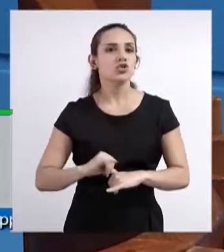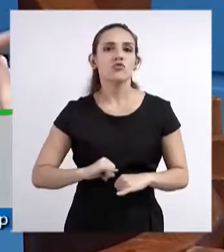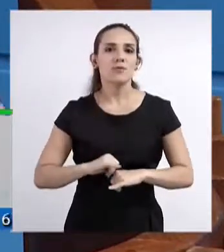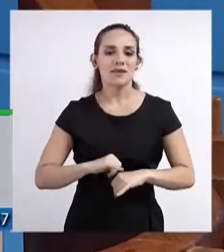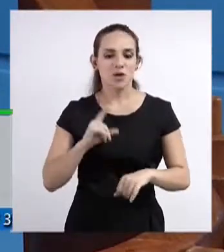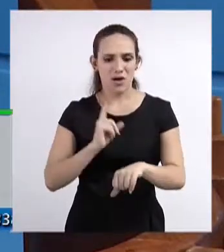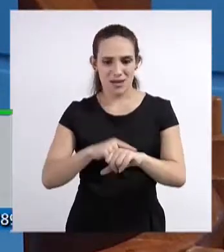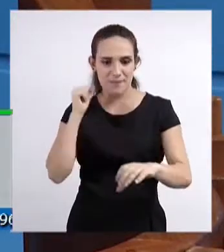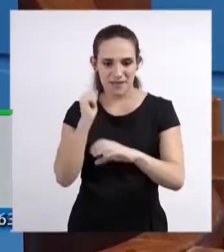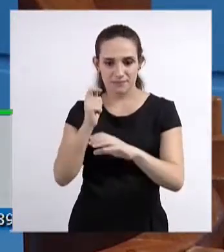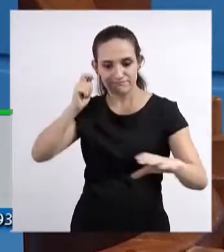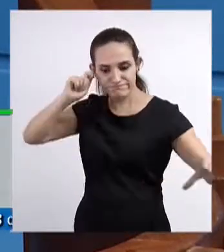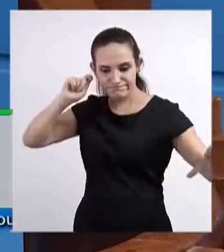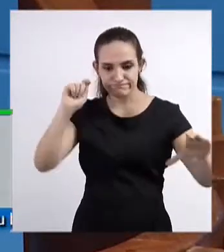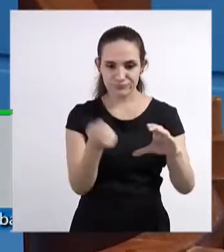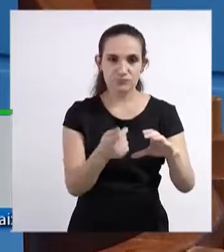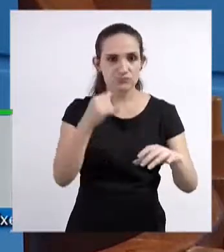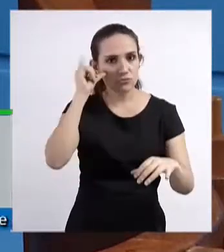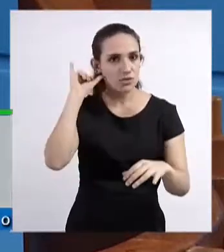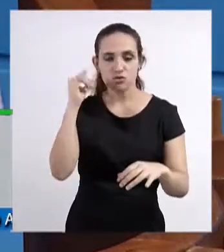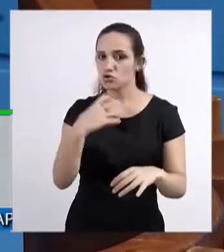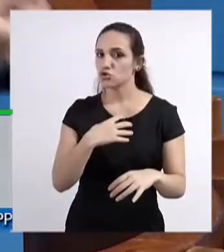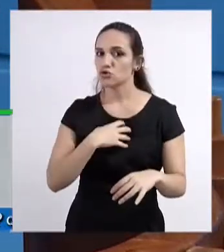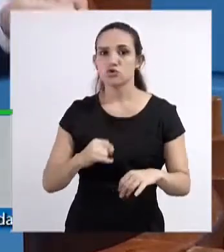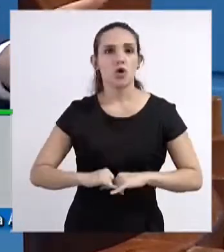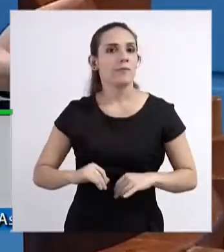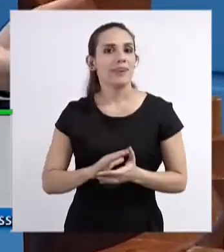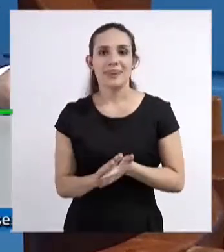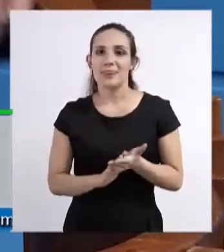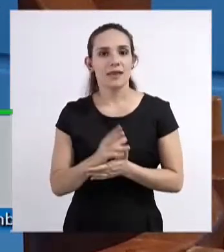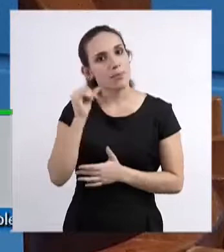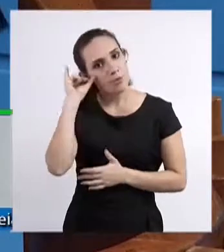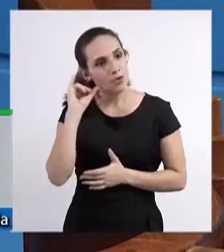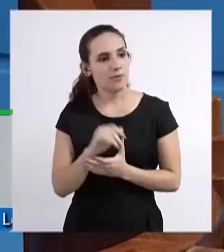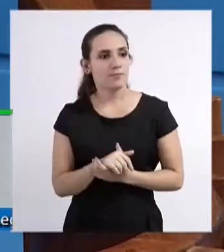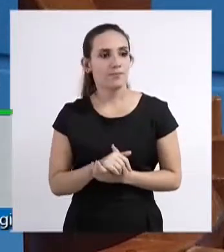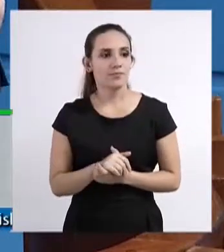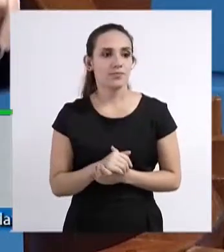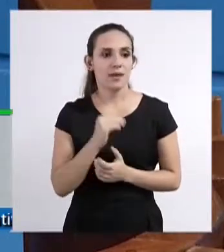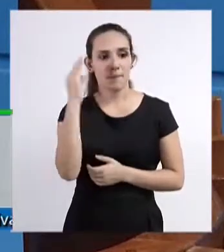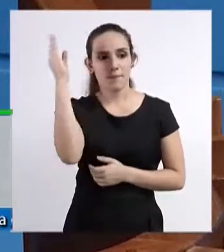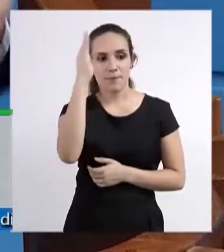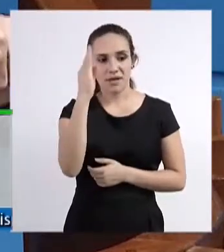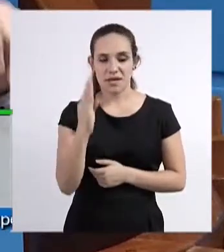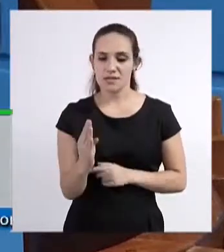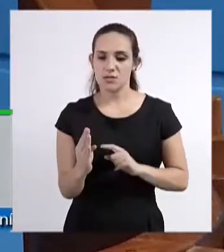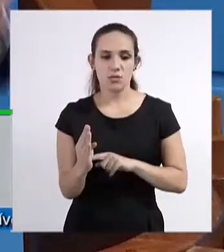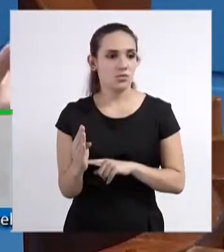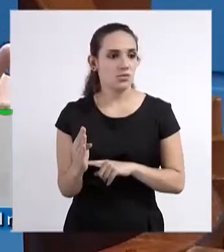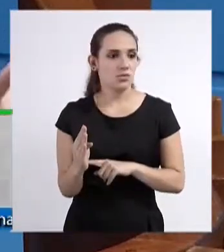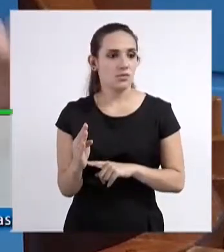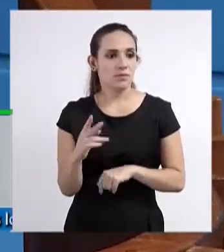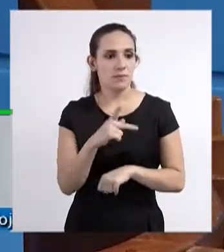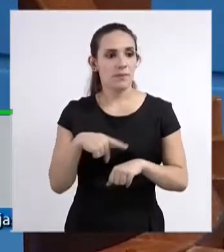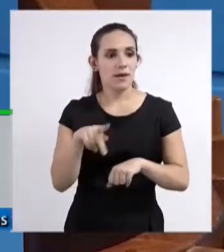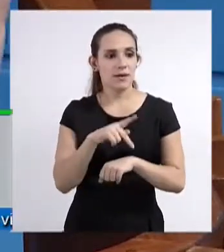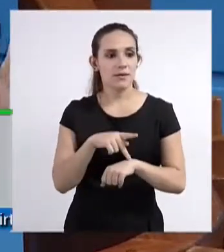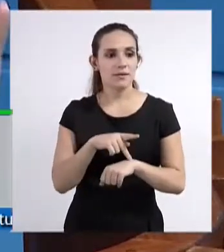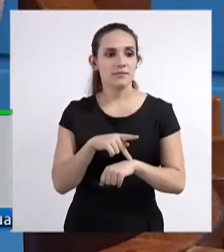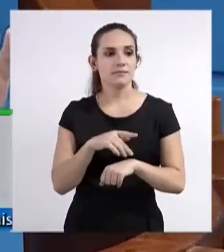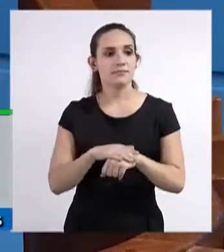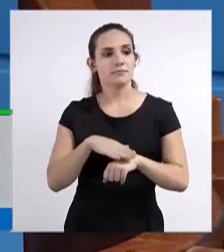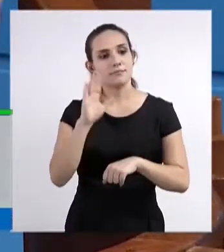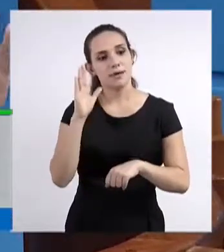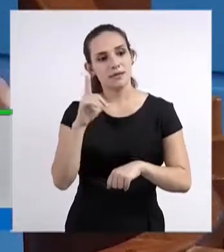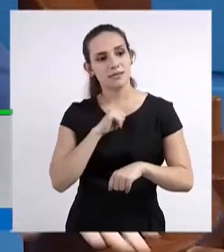concedidas inclusive pela própria Folha de São Paulo, hoje o Brasil é um dos países que mais exporta